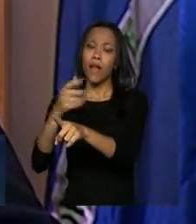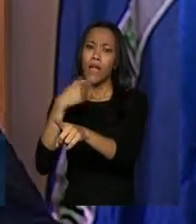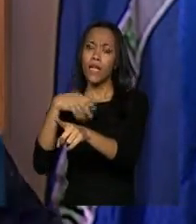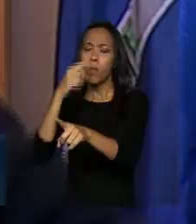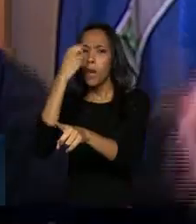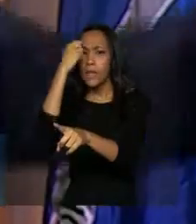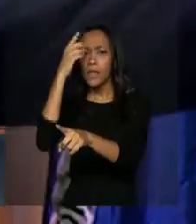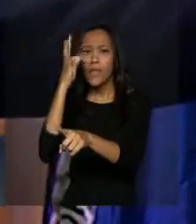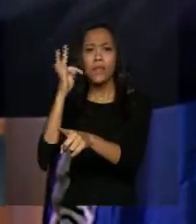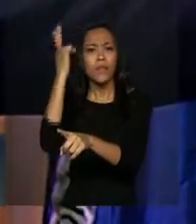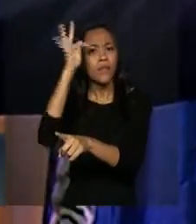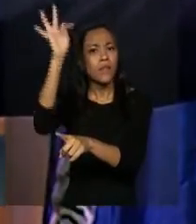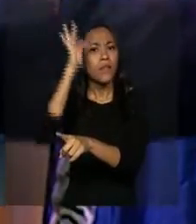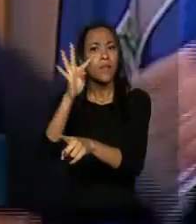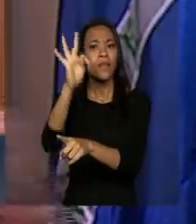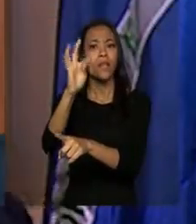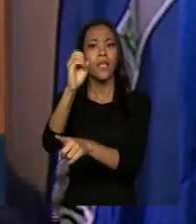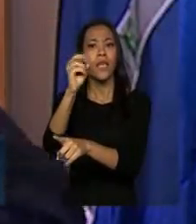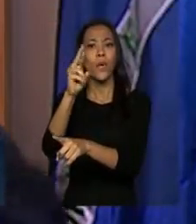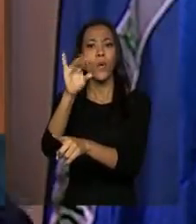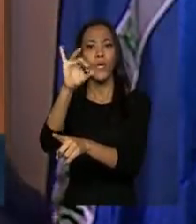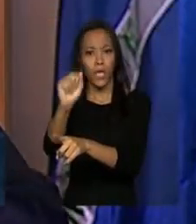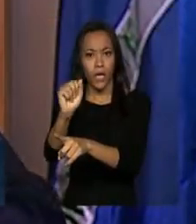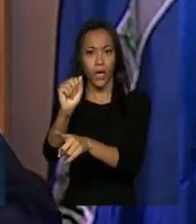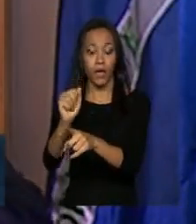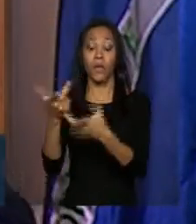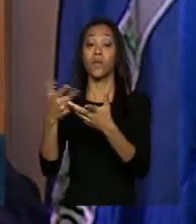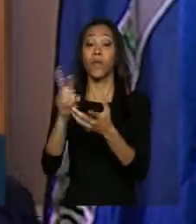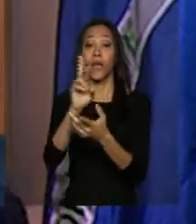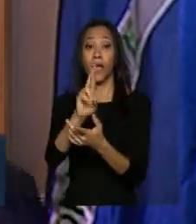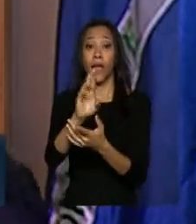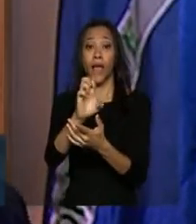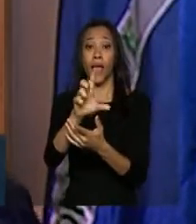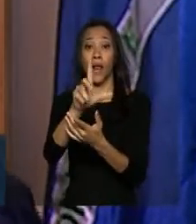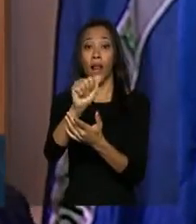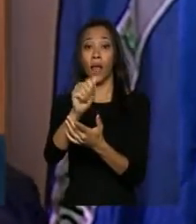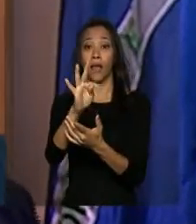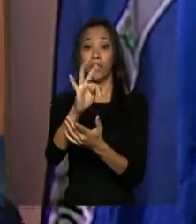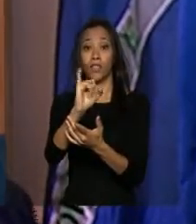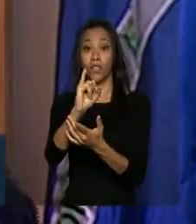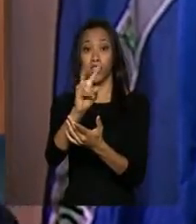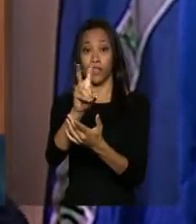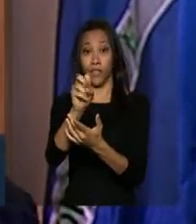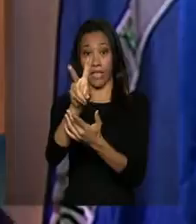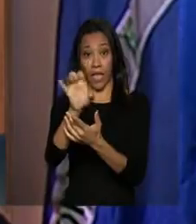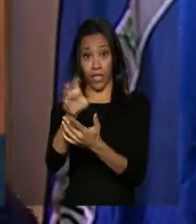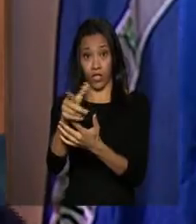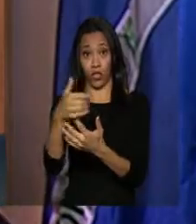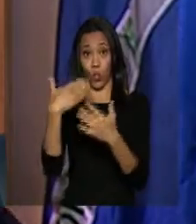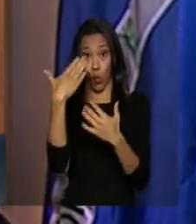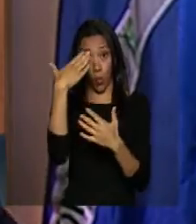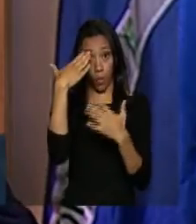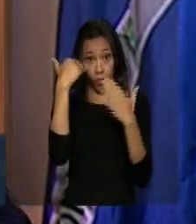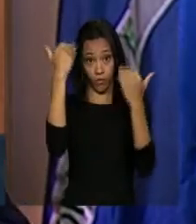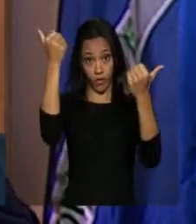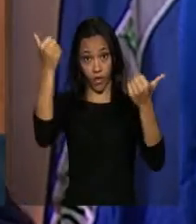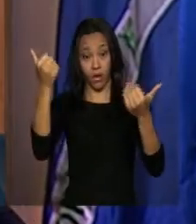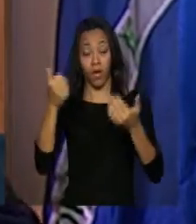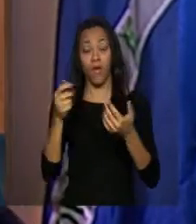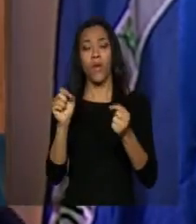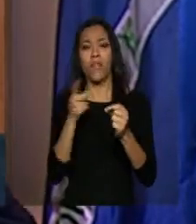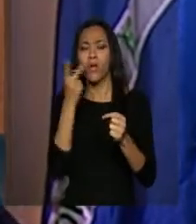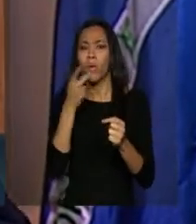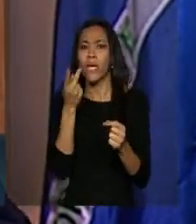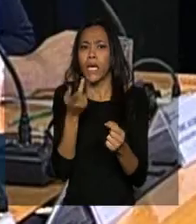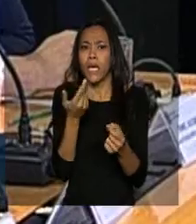da relatividade, já que Maria Paula, pensei nisso quando você fala nos cientistas, que todo mundo acreditava que o Einstein era um ateu, e entra